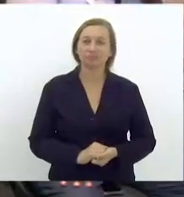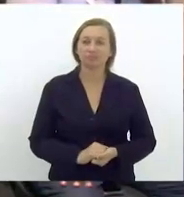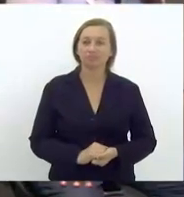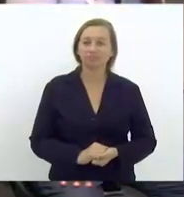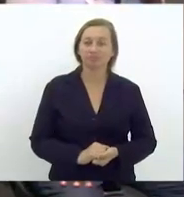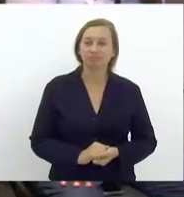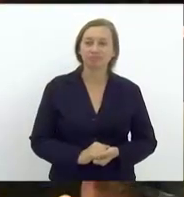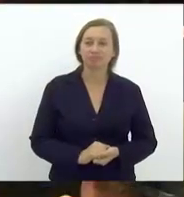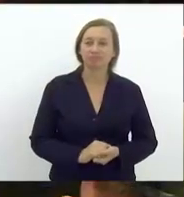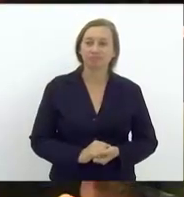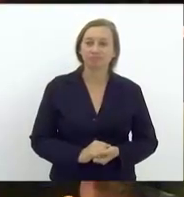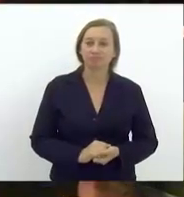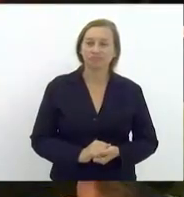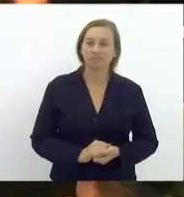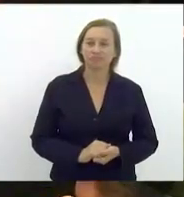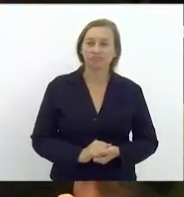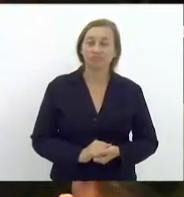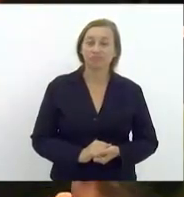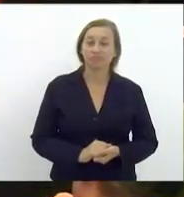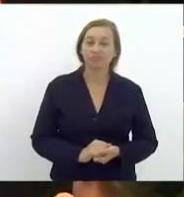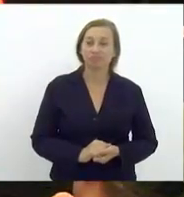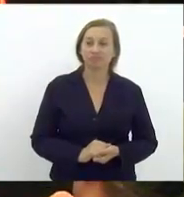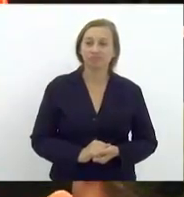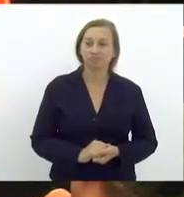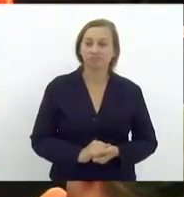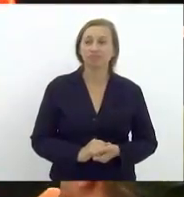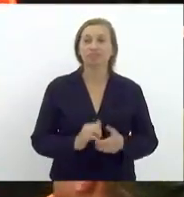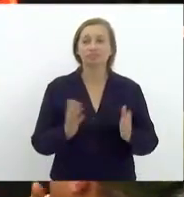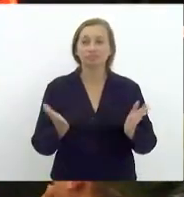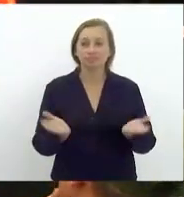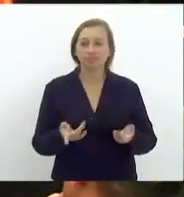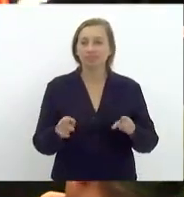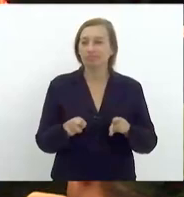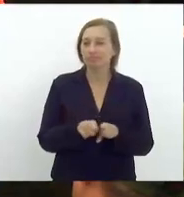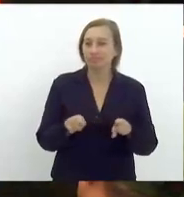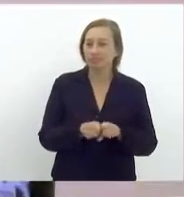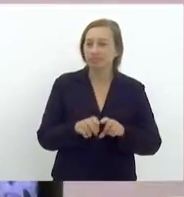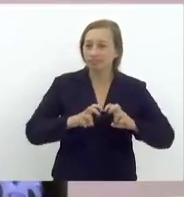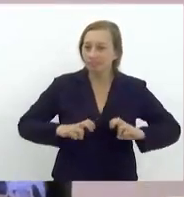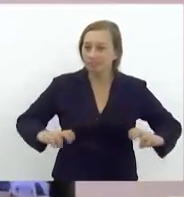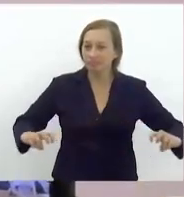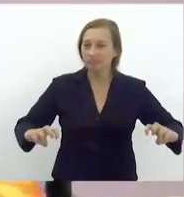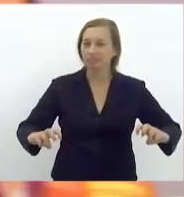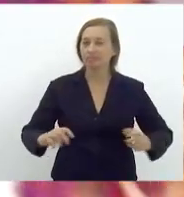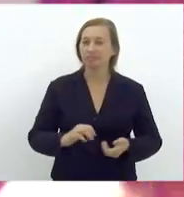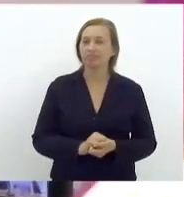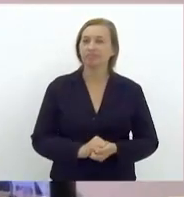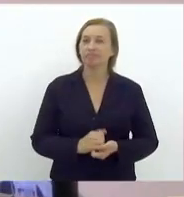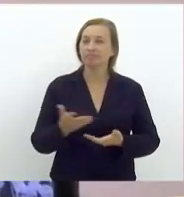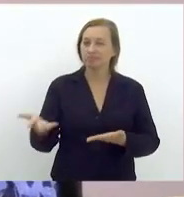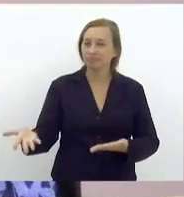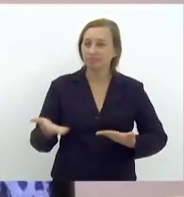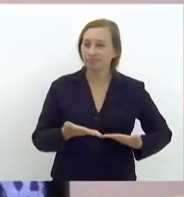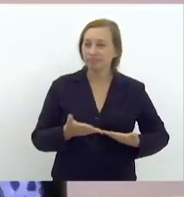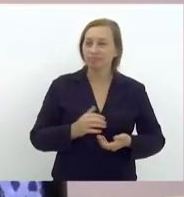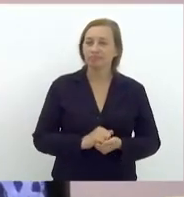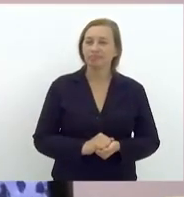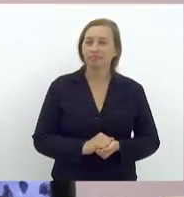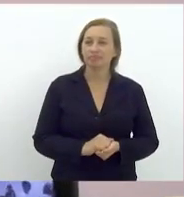e é isso agora também para compor essa mesa quero chamar aqui